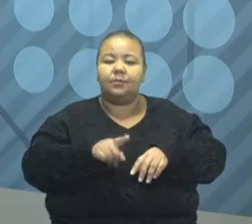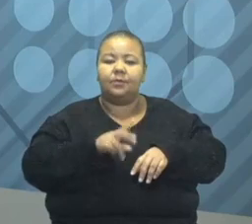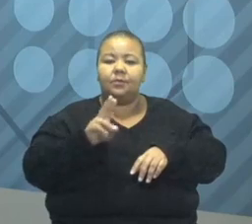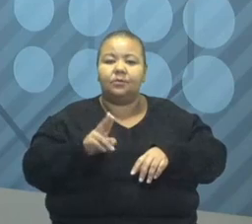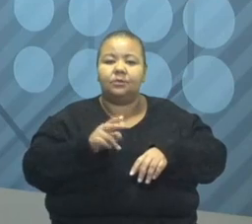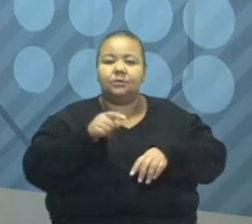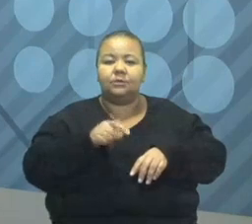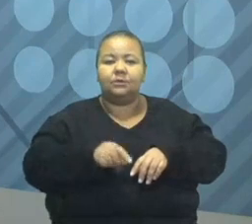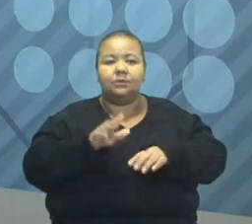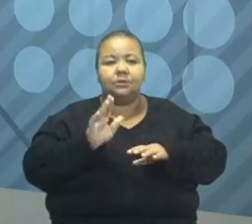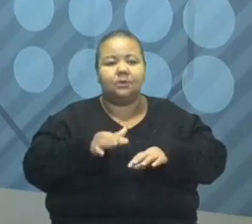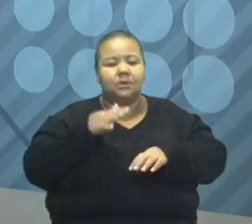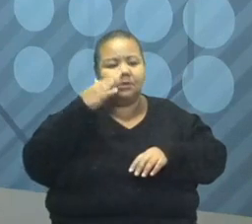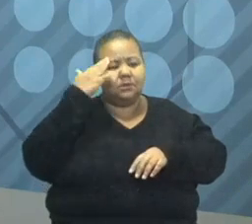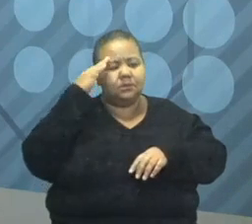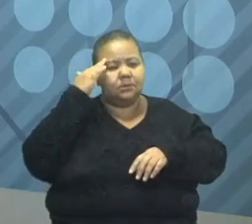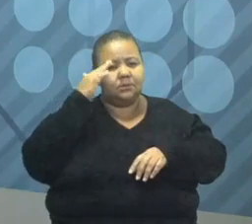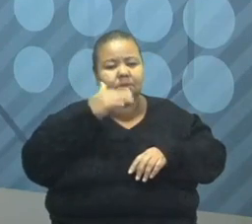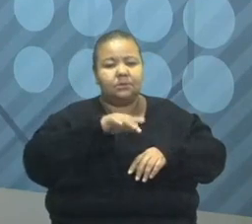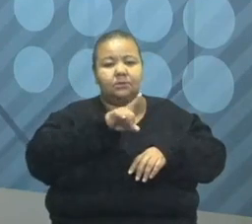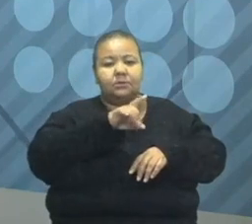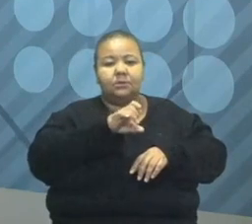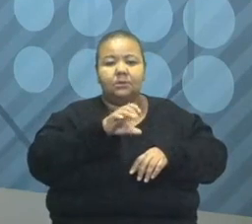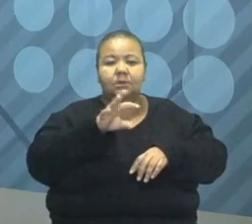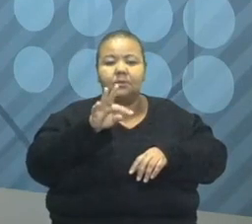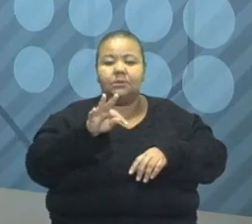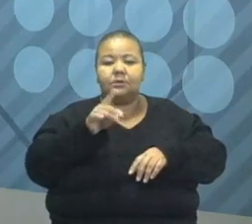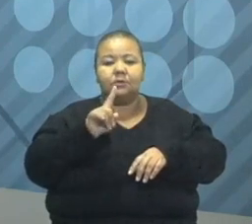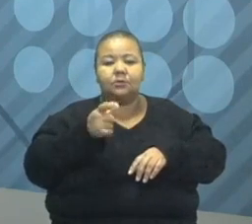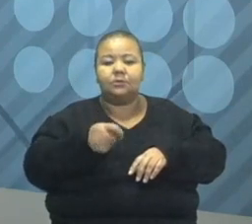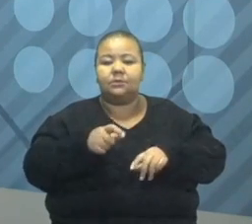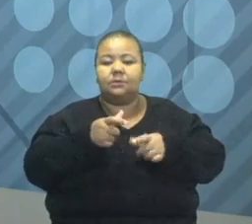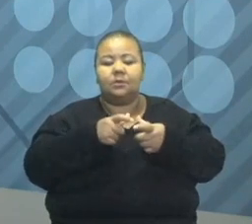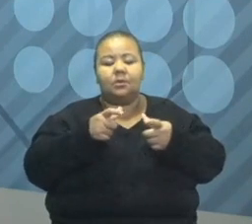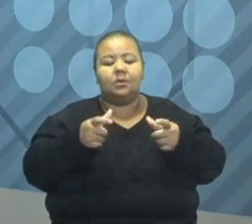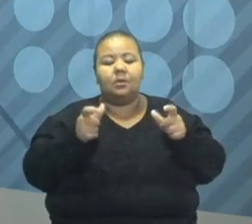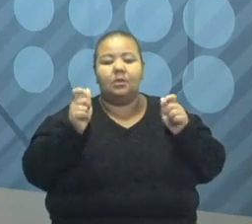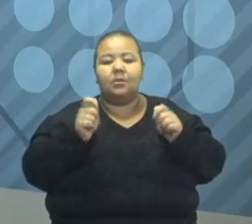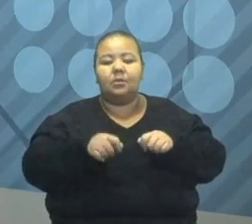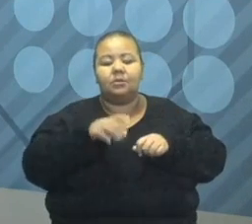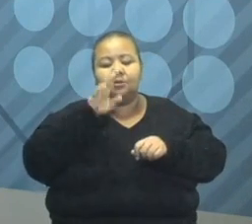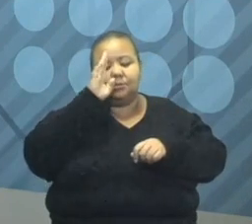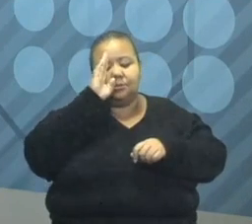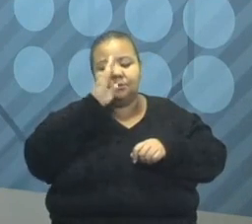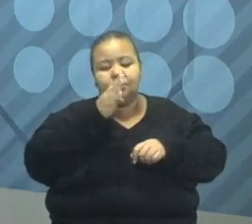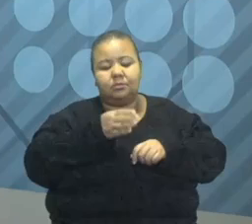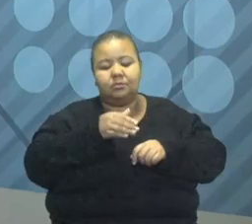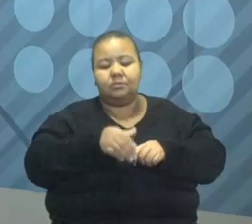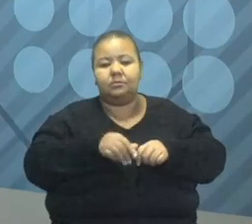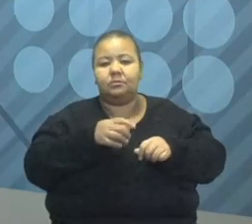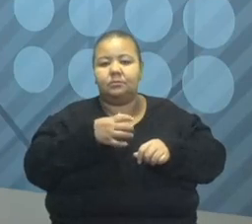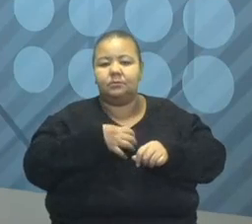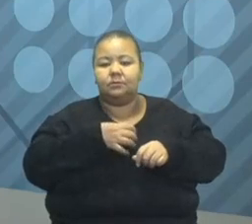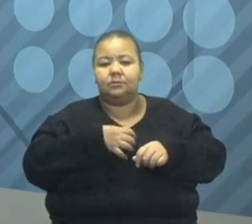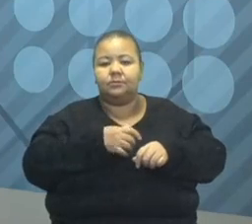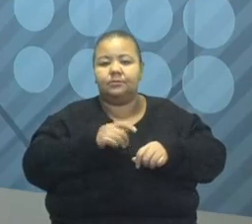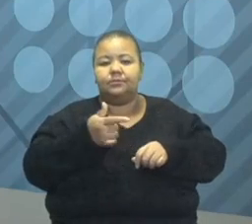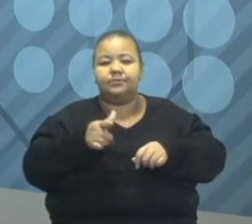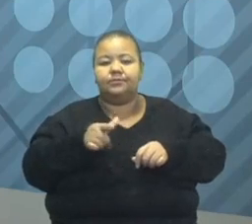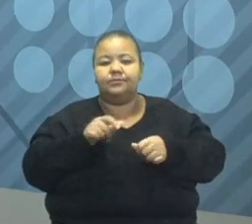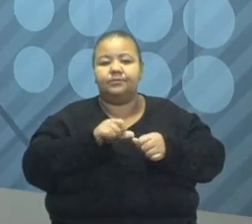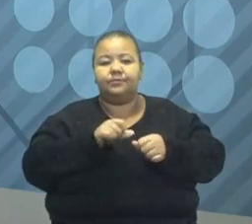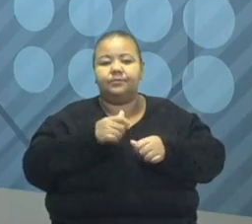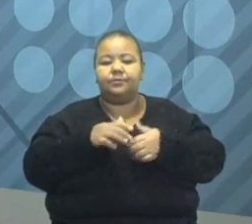trabalhar, já entende bem de determinante, você não precisa ampliar. Você pode trabalhar com ela de forma direta, sem fazer